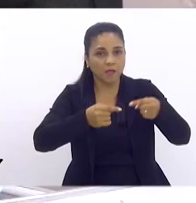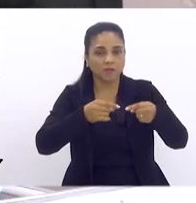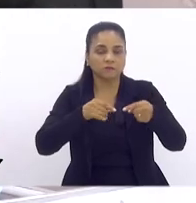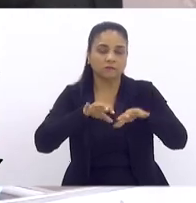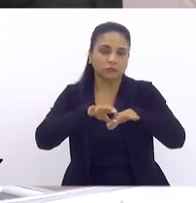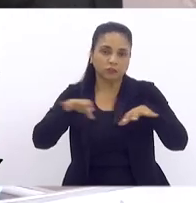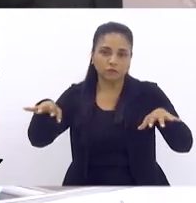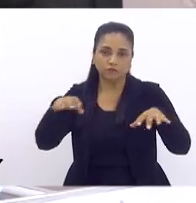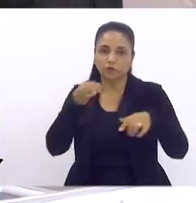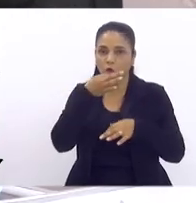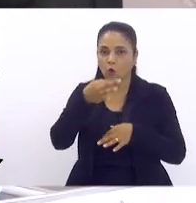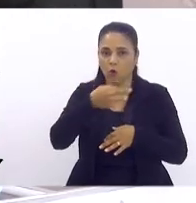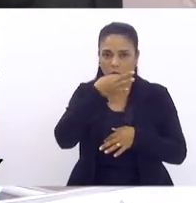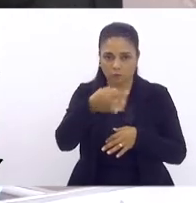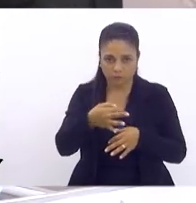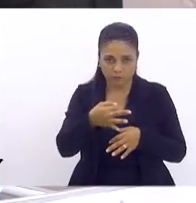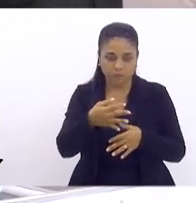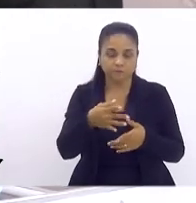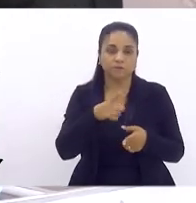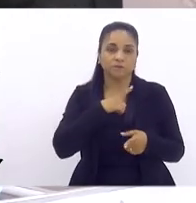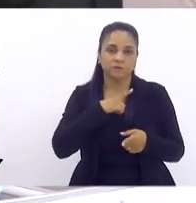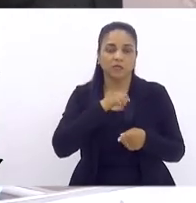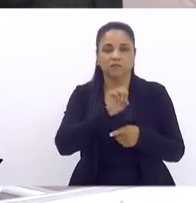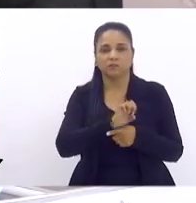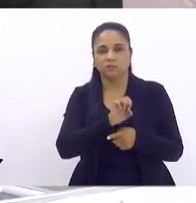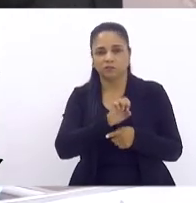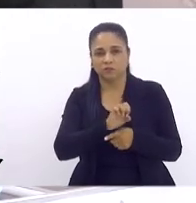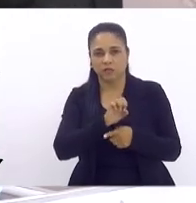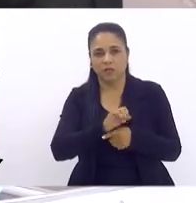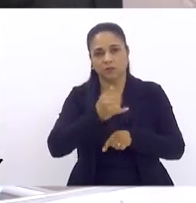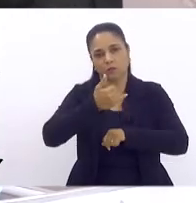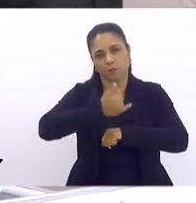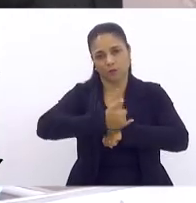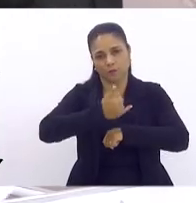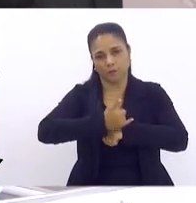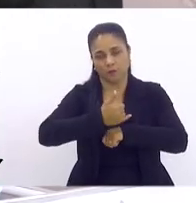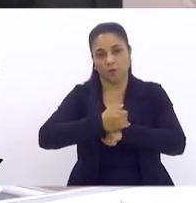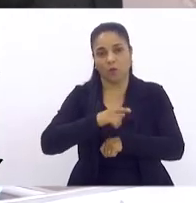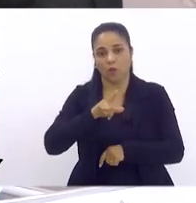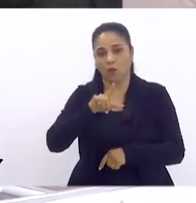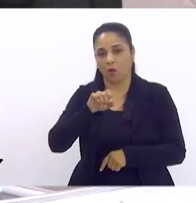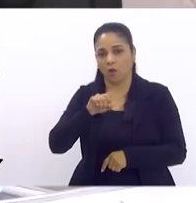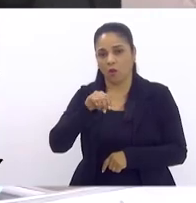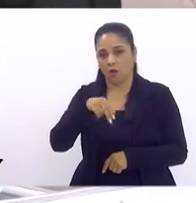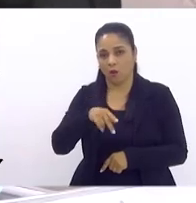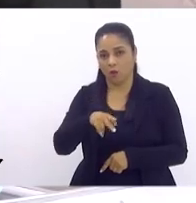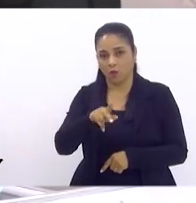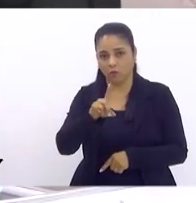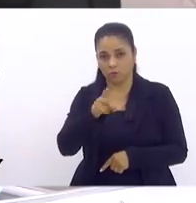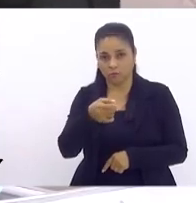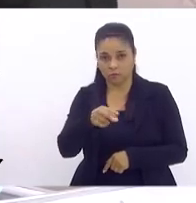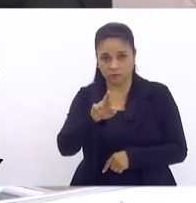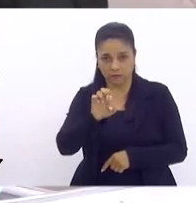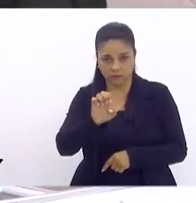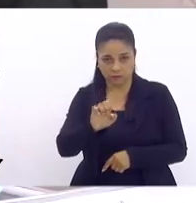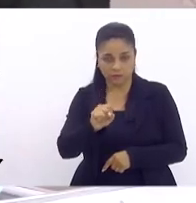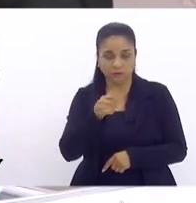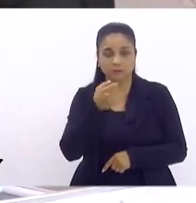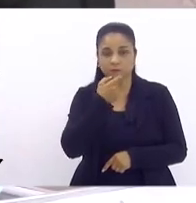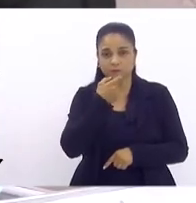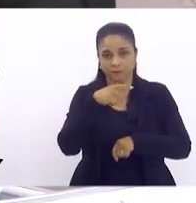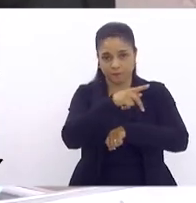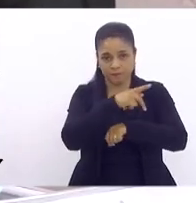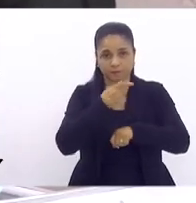estados como é capitais como Londres por exemplo as pessoas acham também que justamente pela China